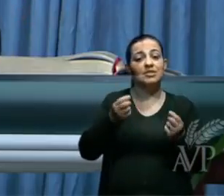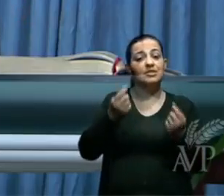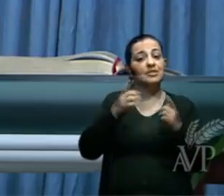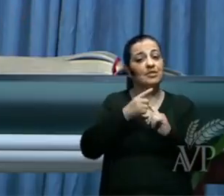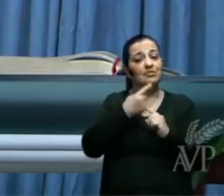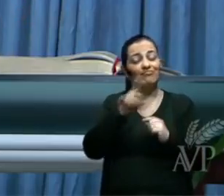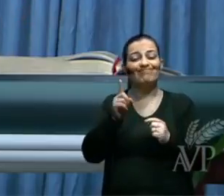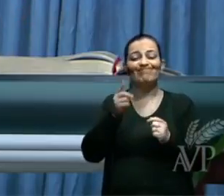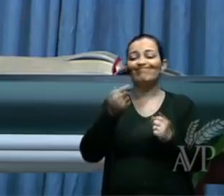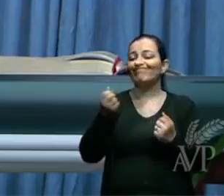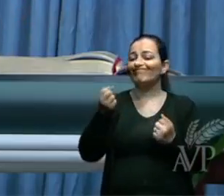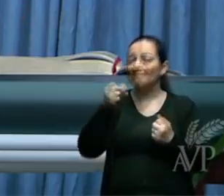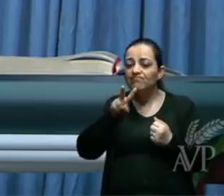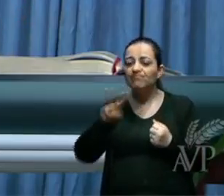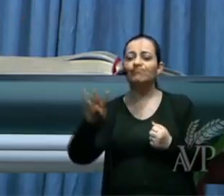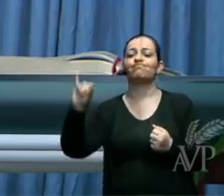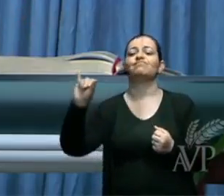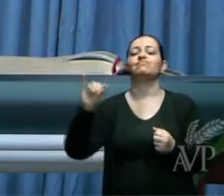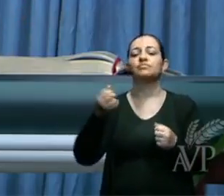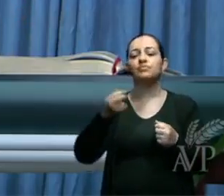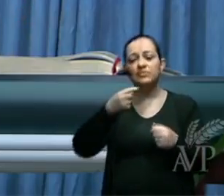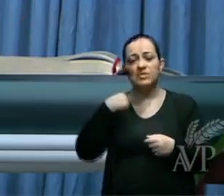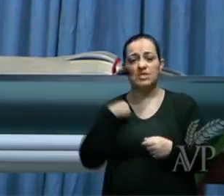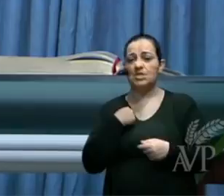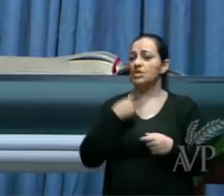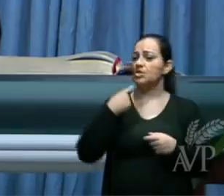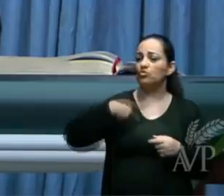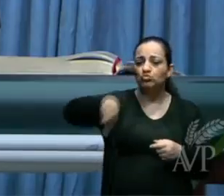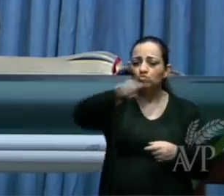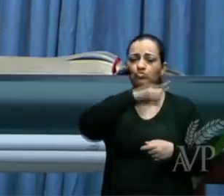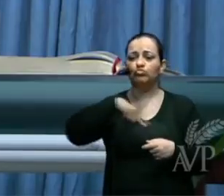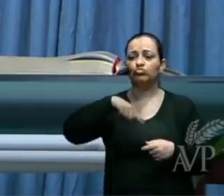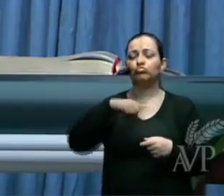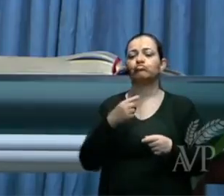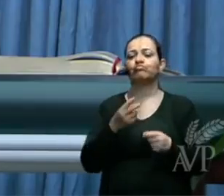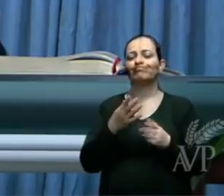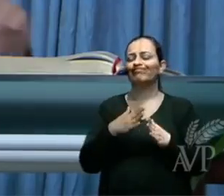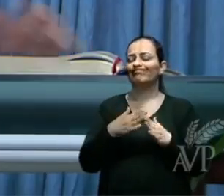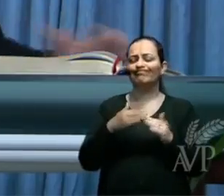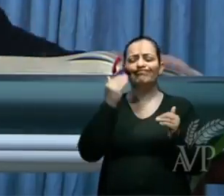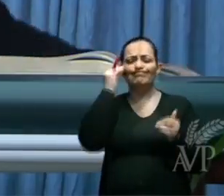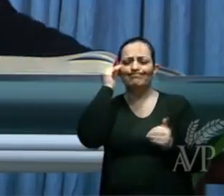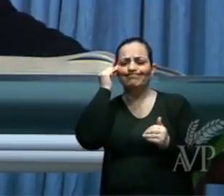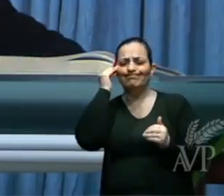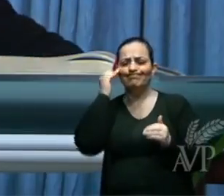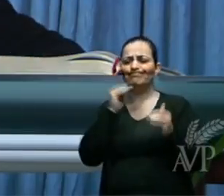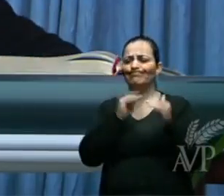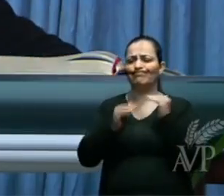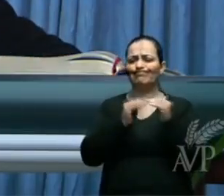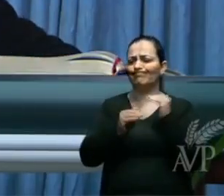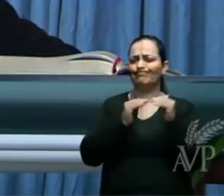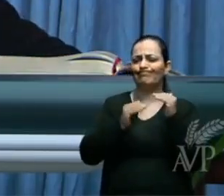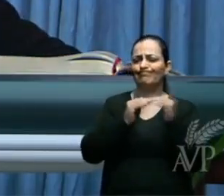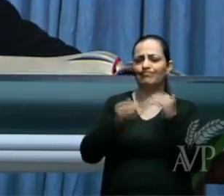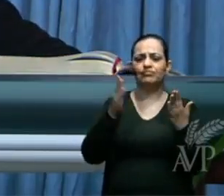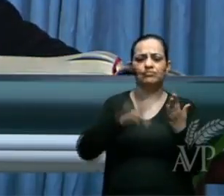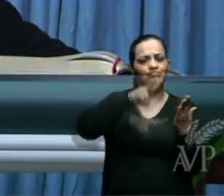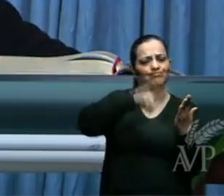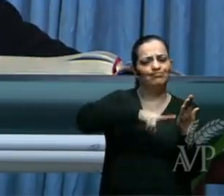vai vá você ou eu nós focaremos contra as escrituras